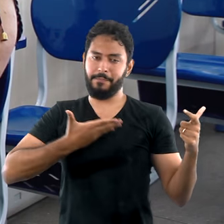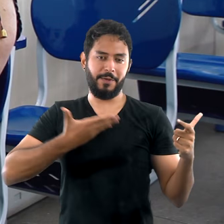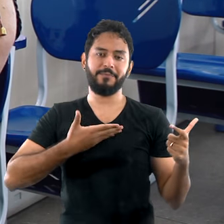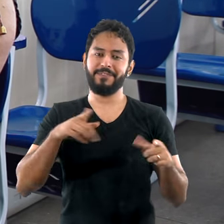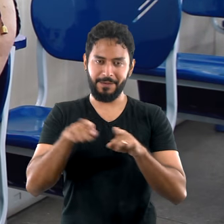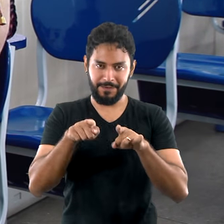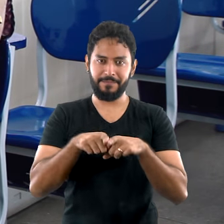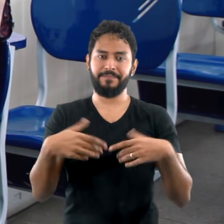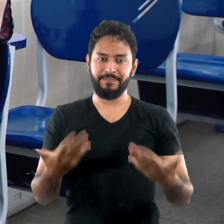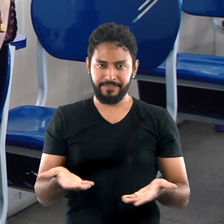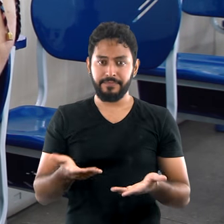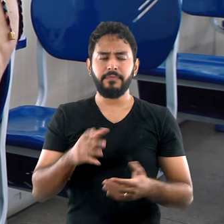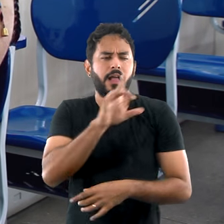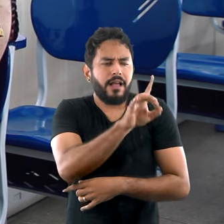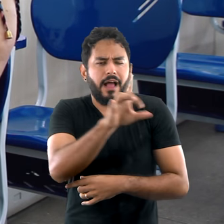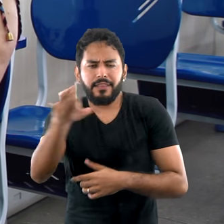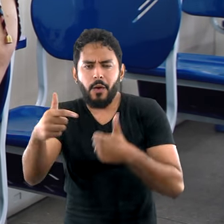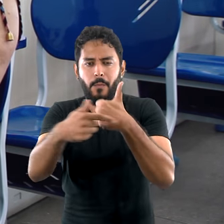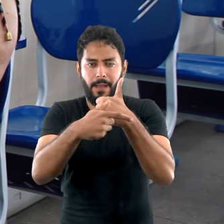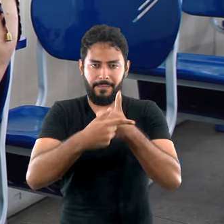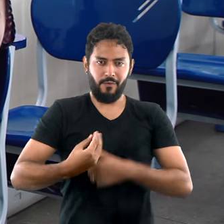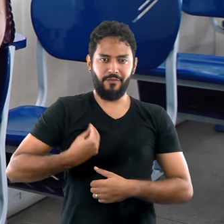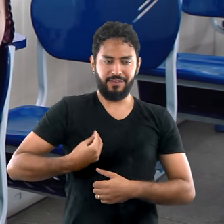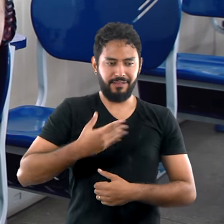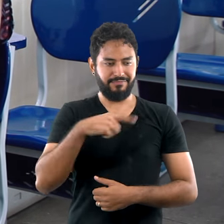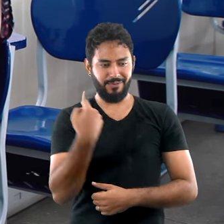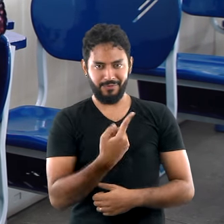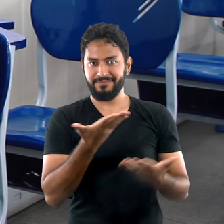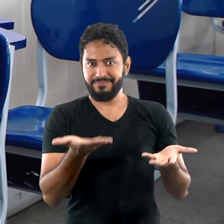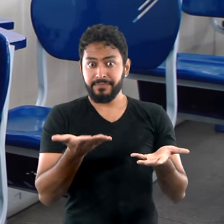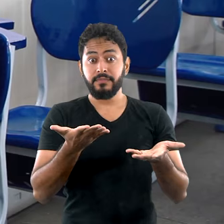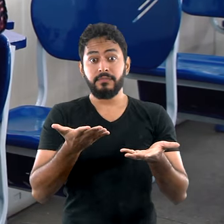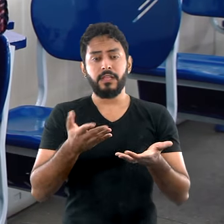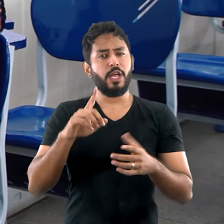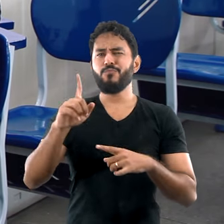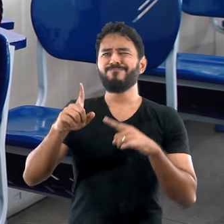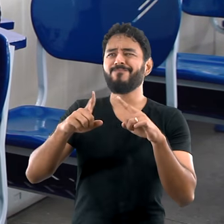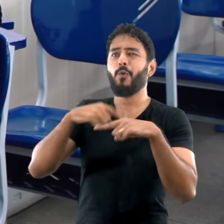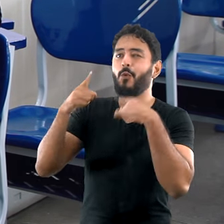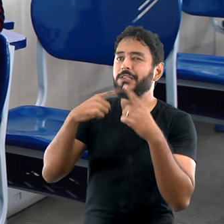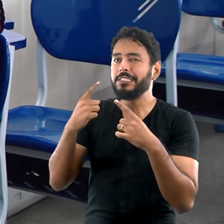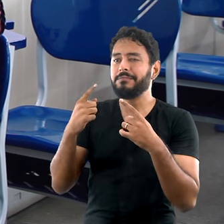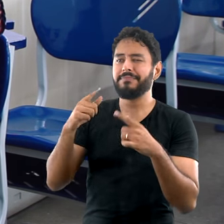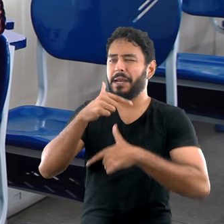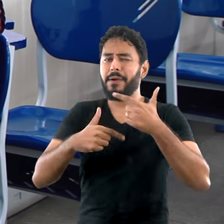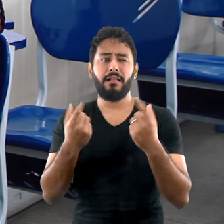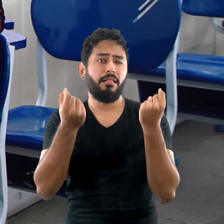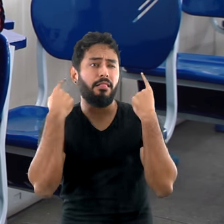é? Cada um com um papel na sua vida. Eu não consigo trabalhar sem estabelecer